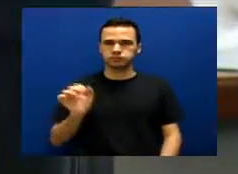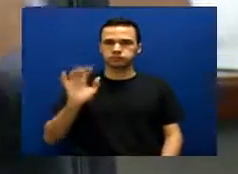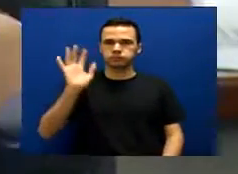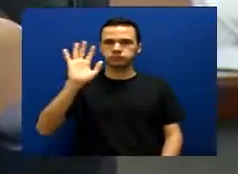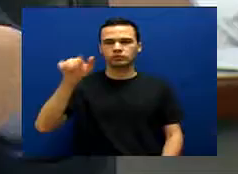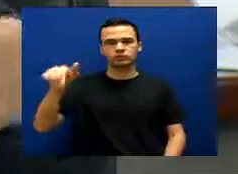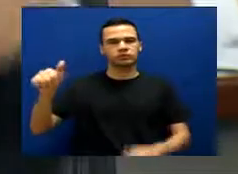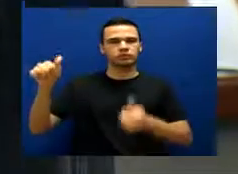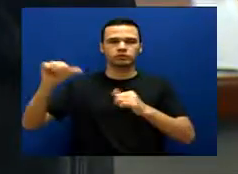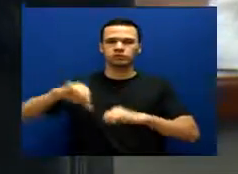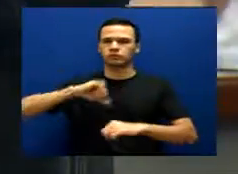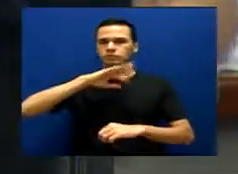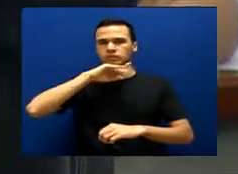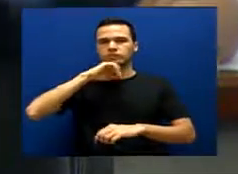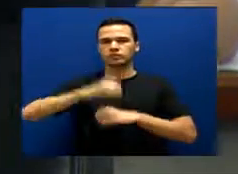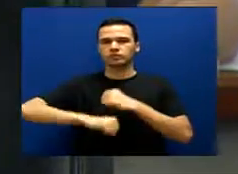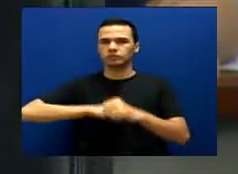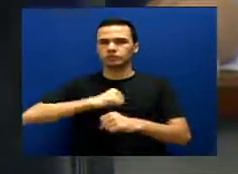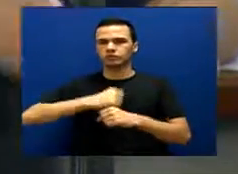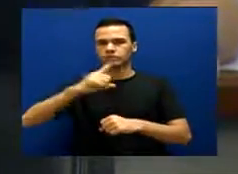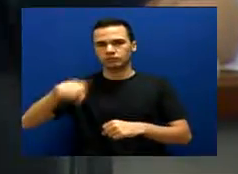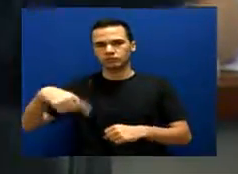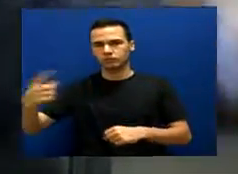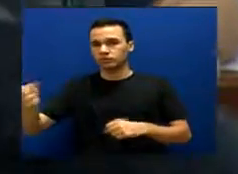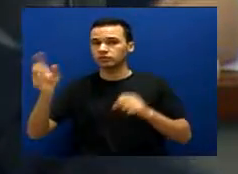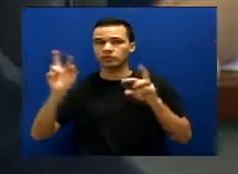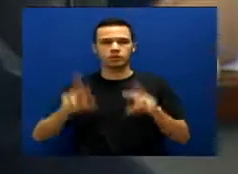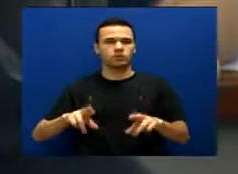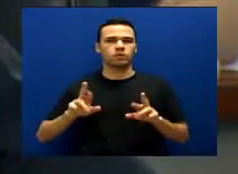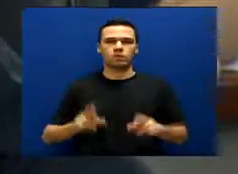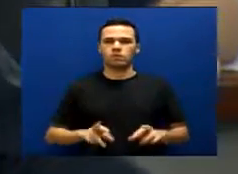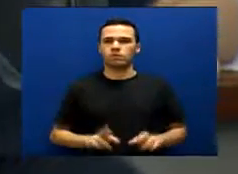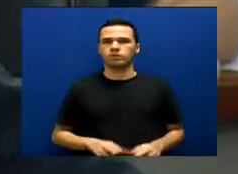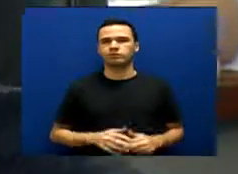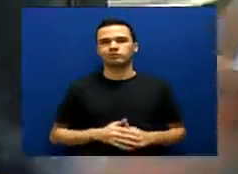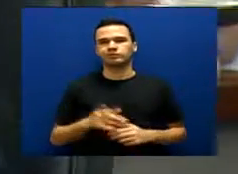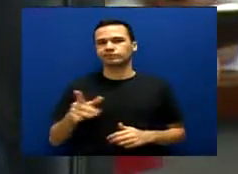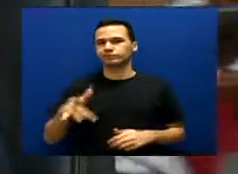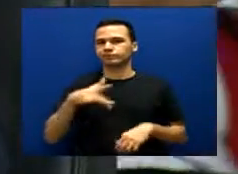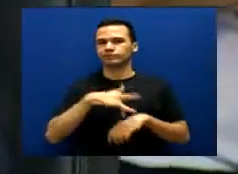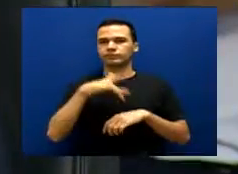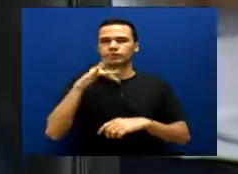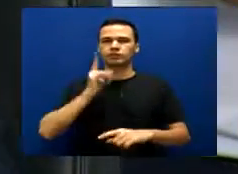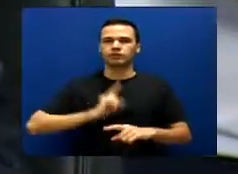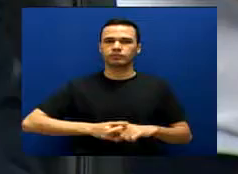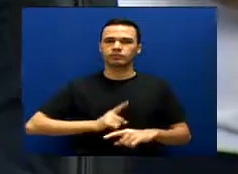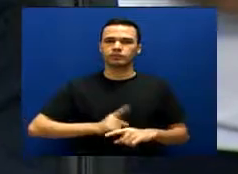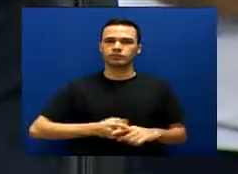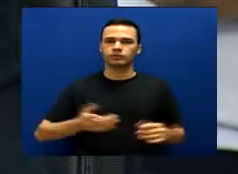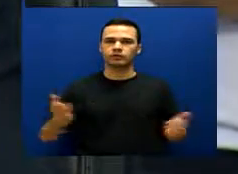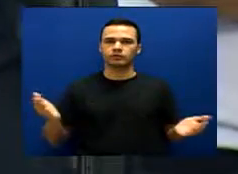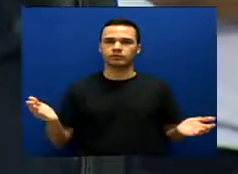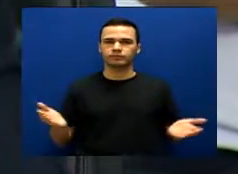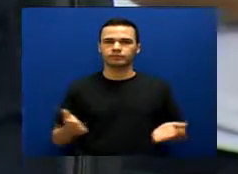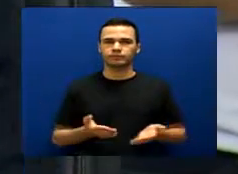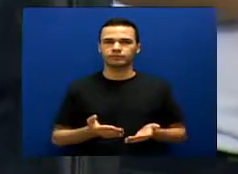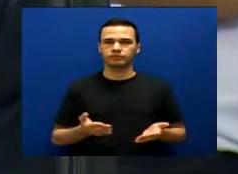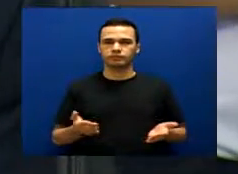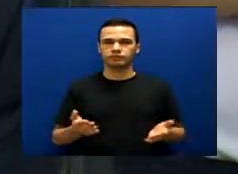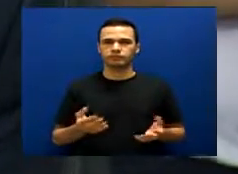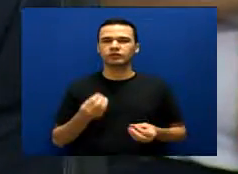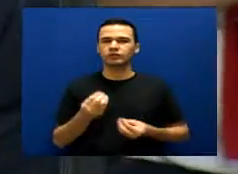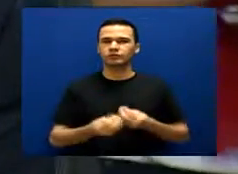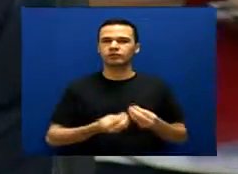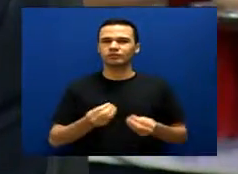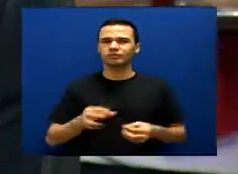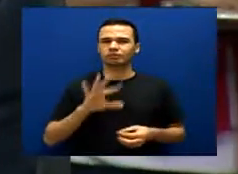é péssimo, e o ano que vem esses caras estão todos no mercado novamente. É um absurdo, porque agora, de que forma